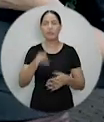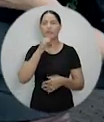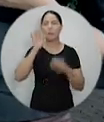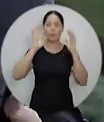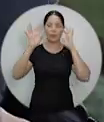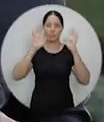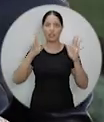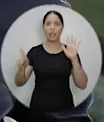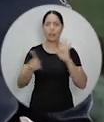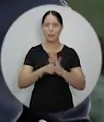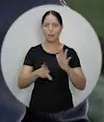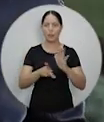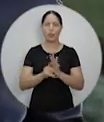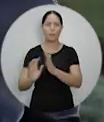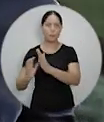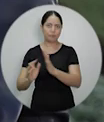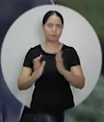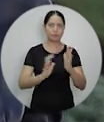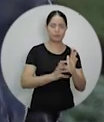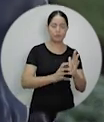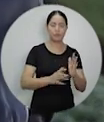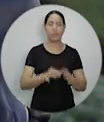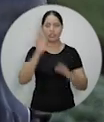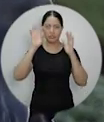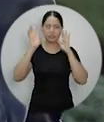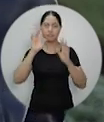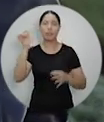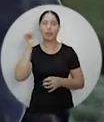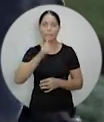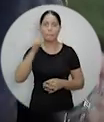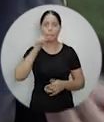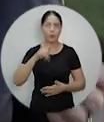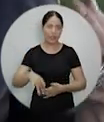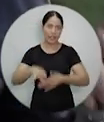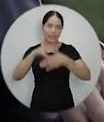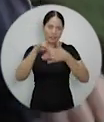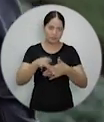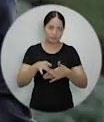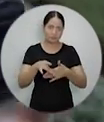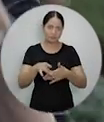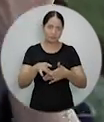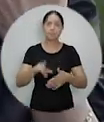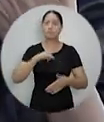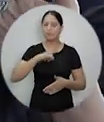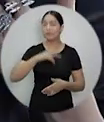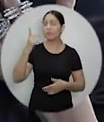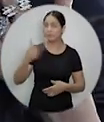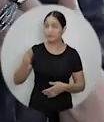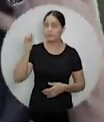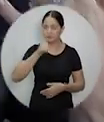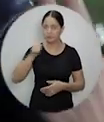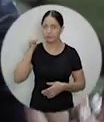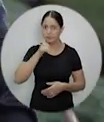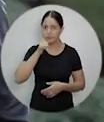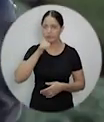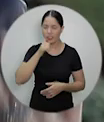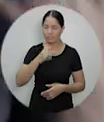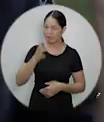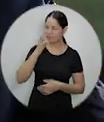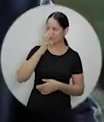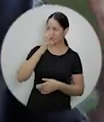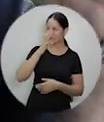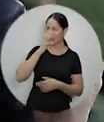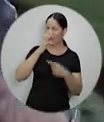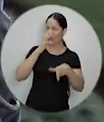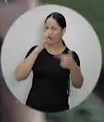dos partidos. Se nós tivermos um maior número de mulheres sendo lideranças, aquela mulher vai olhar para a